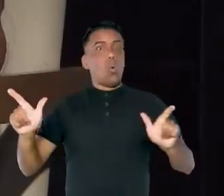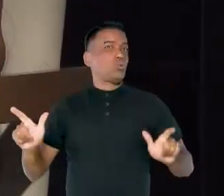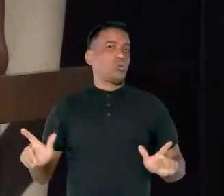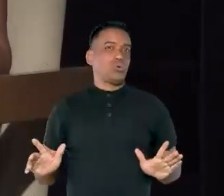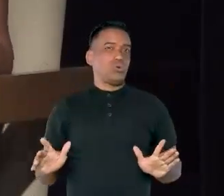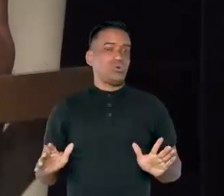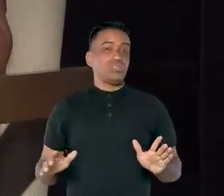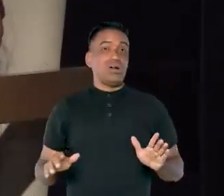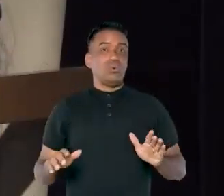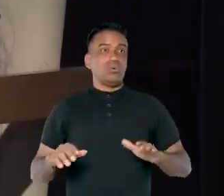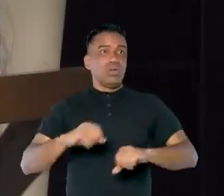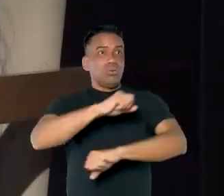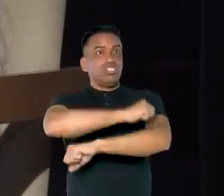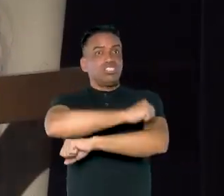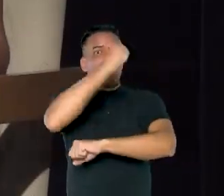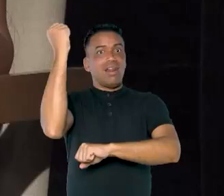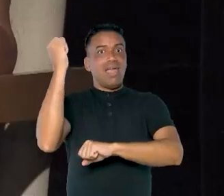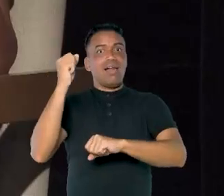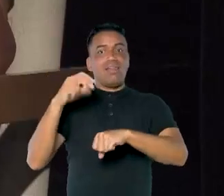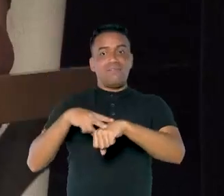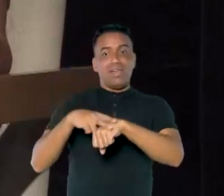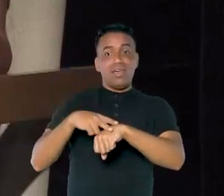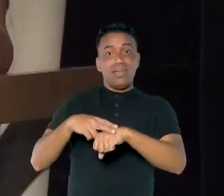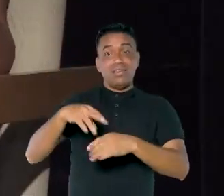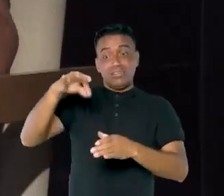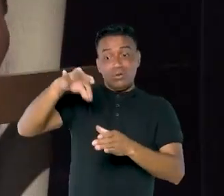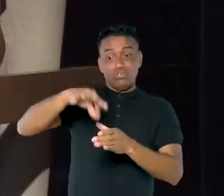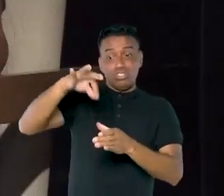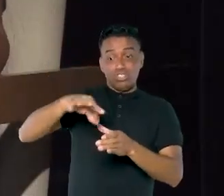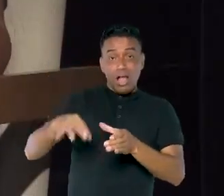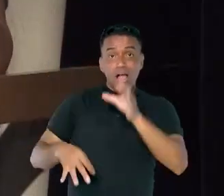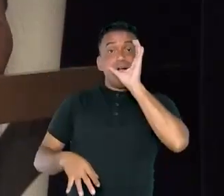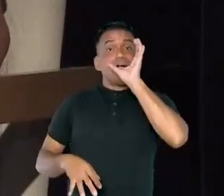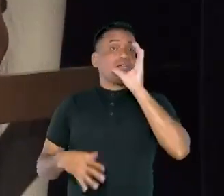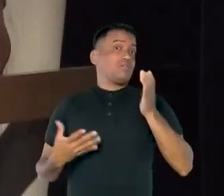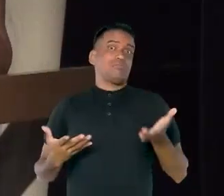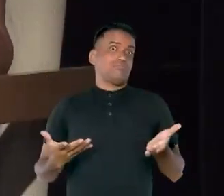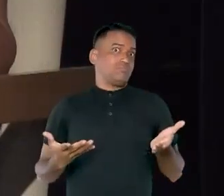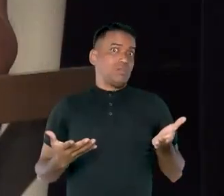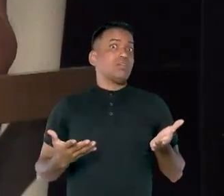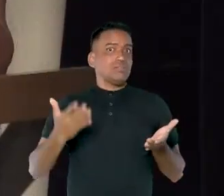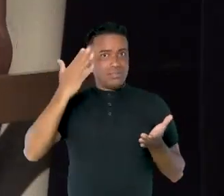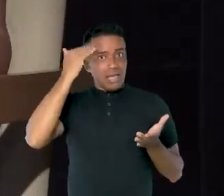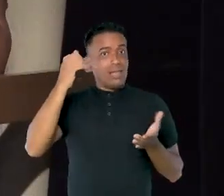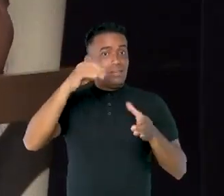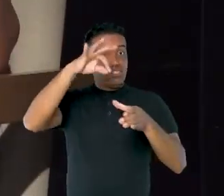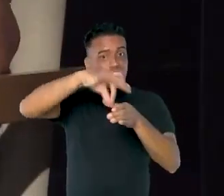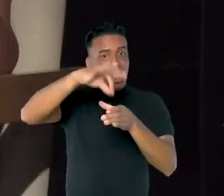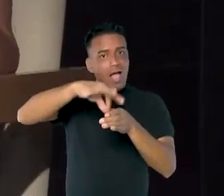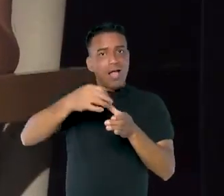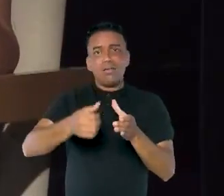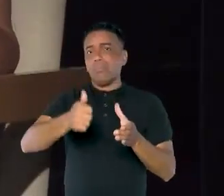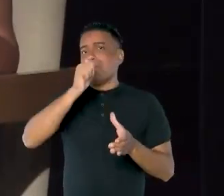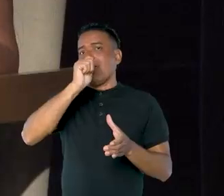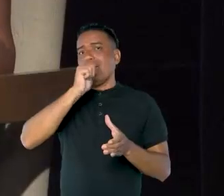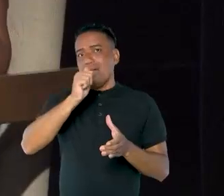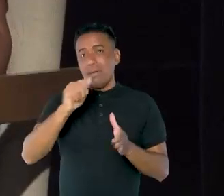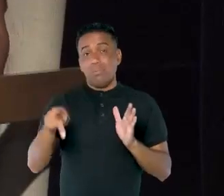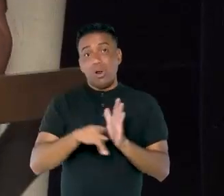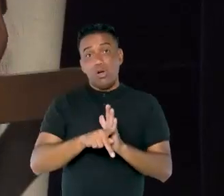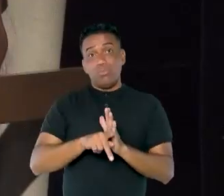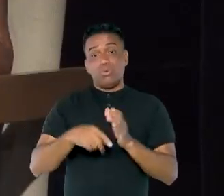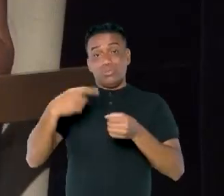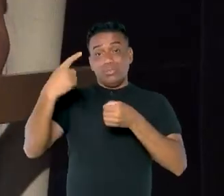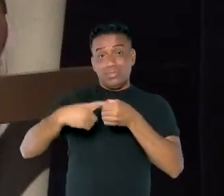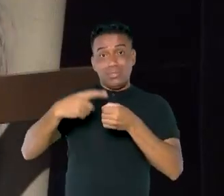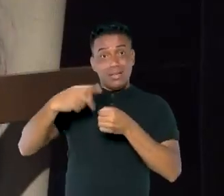janela verde, eu não sei que tipo de chá que vocês tomam, na época eu não sabia qual era chá, né? Agora eu já conheço um monte de chá aqui dos paulistanos,